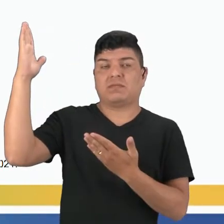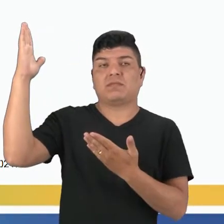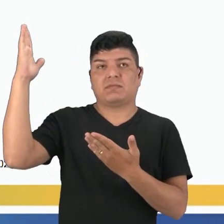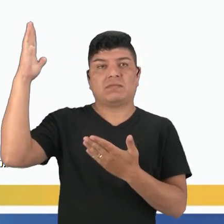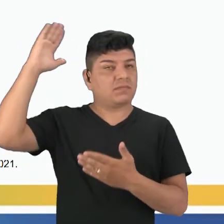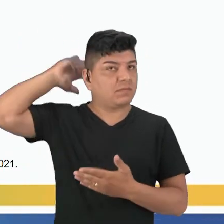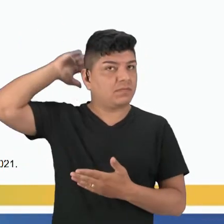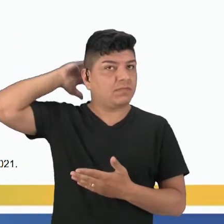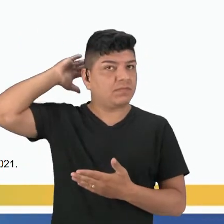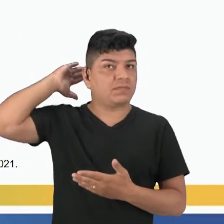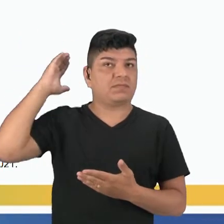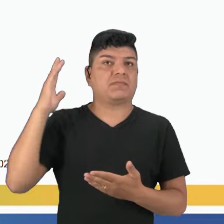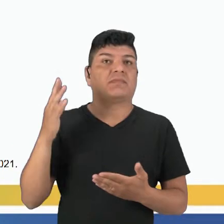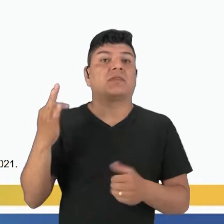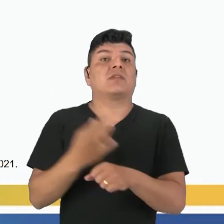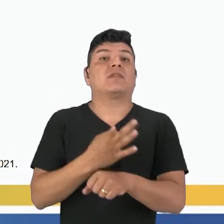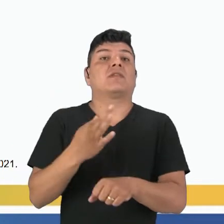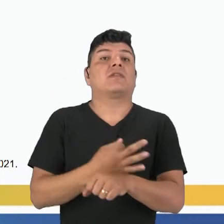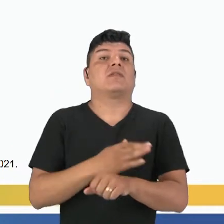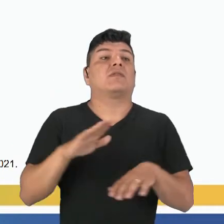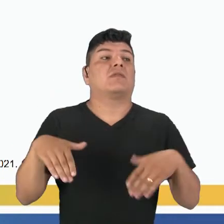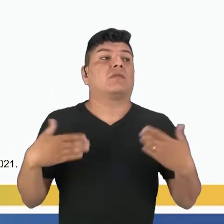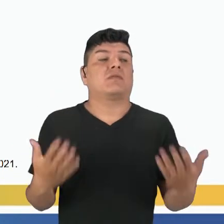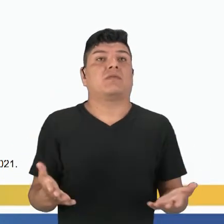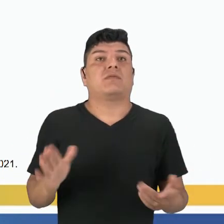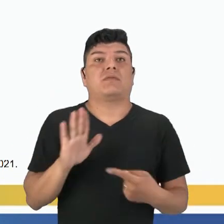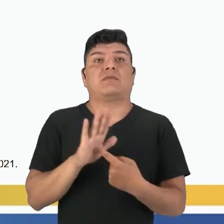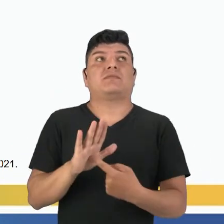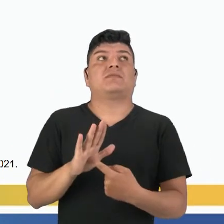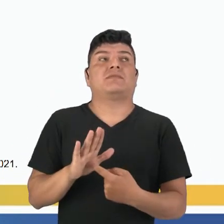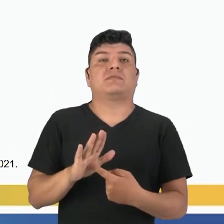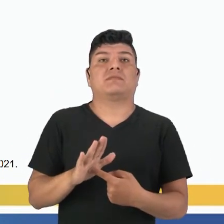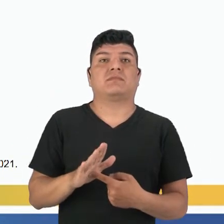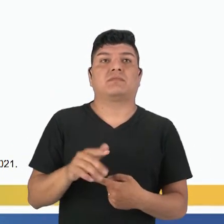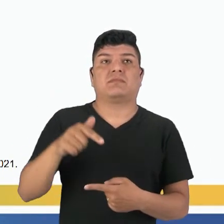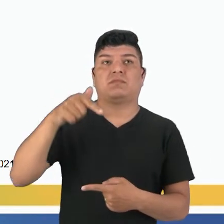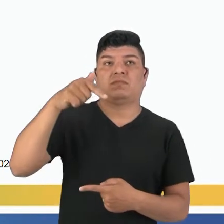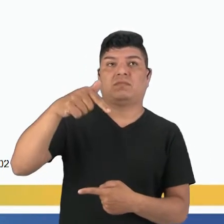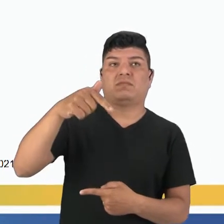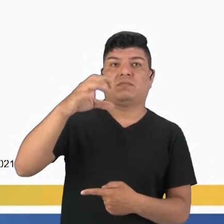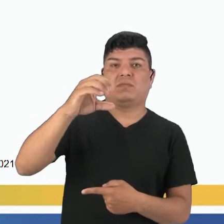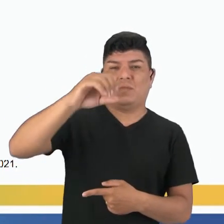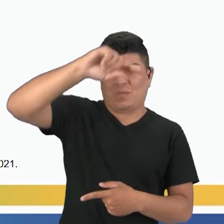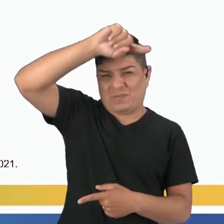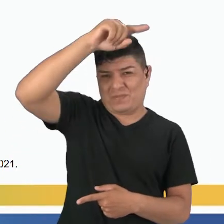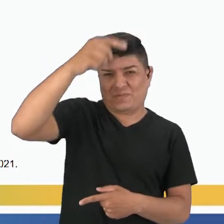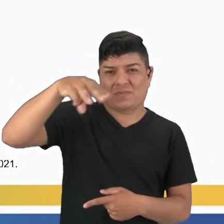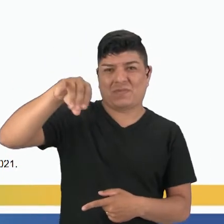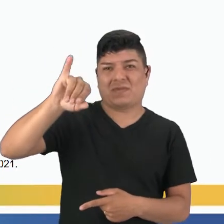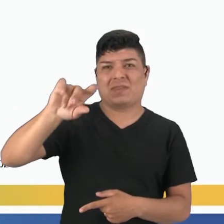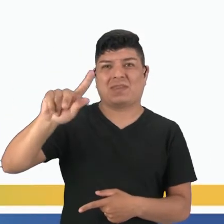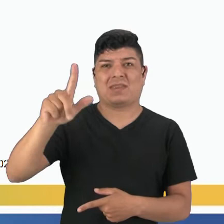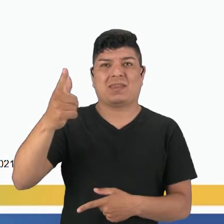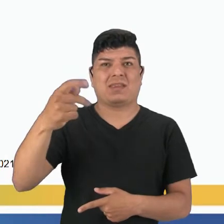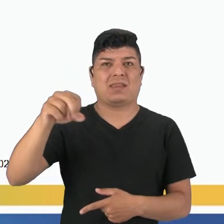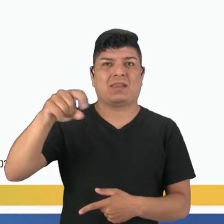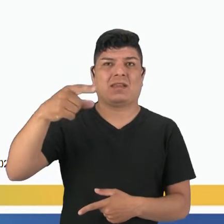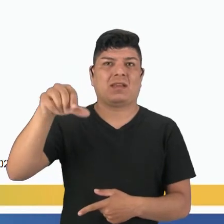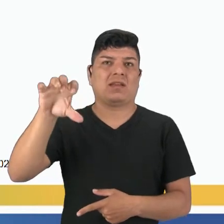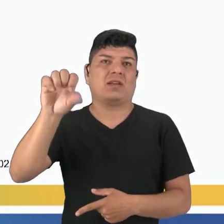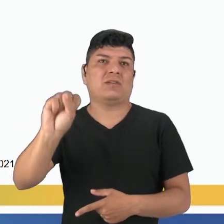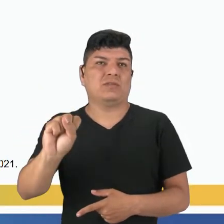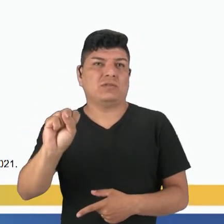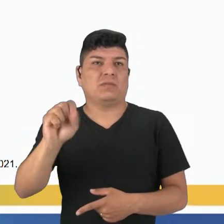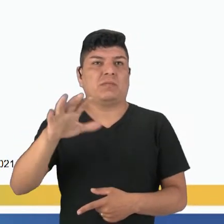ali atrás. Qual a capacidade desse sistema aqui que a gente mostrou? O que guarda ali é 70 milhões de litros de água, mas produz 16